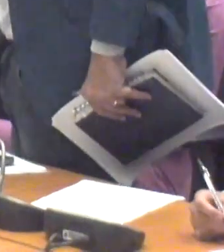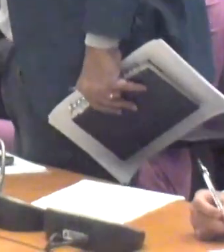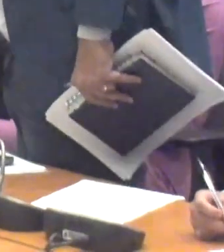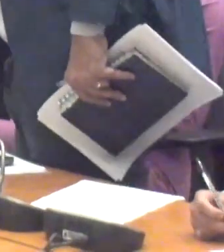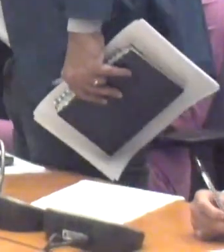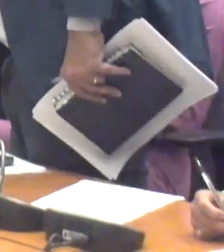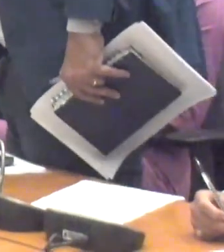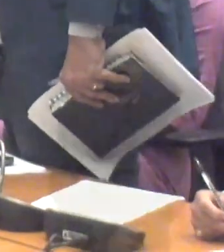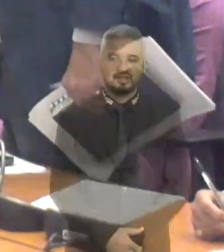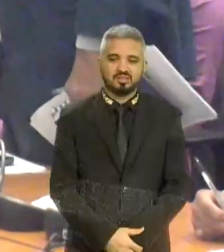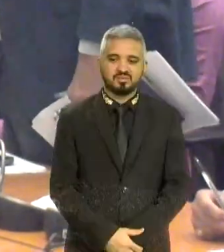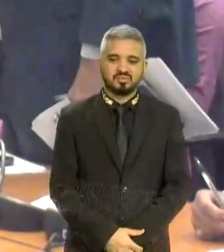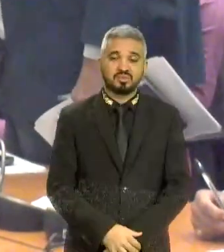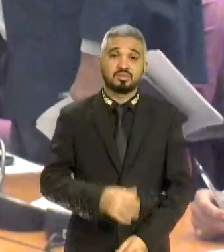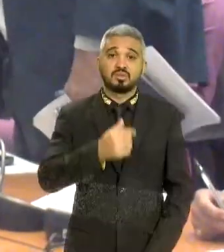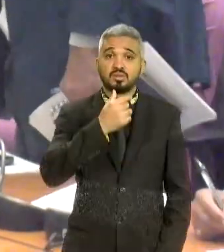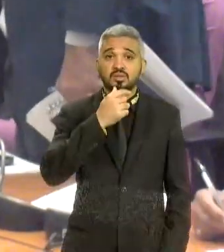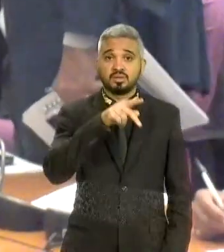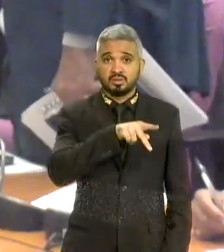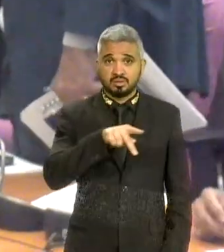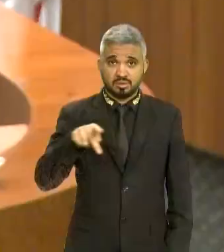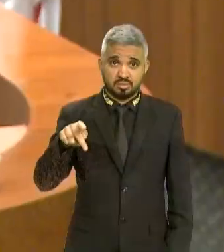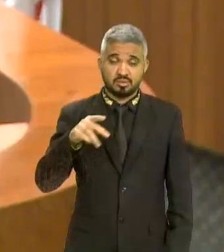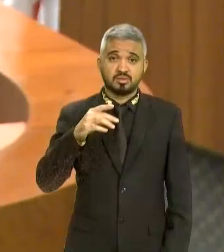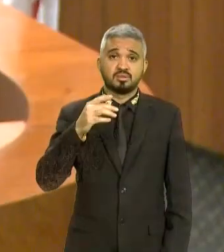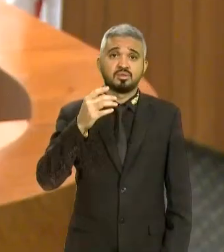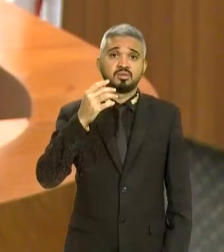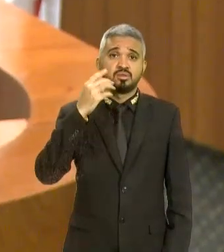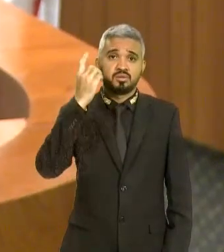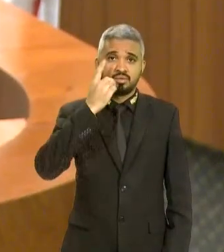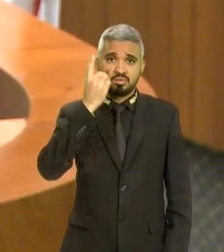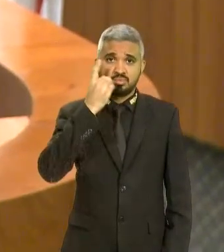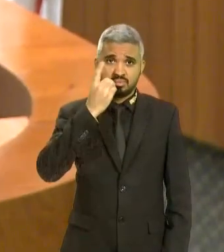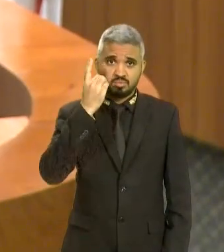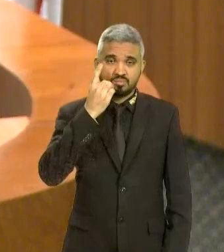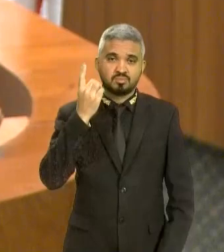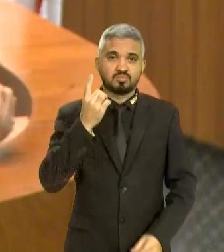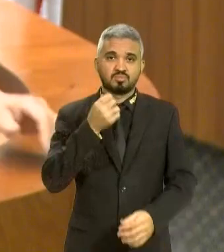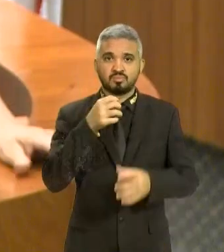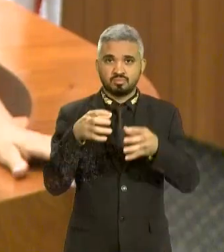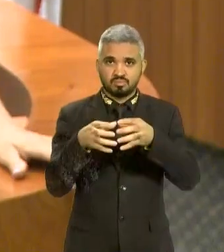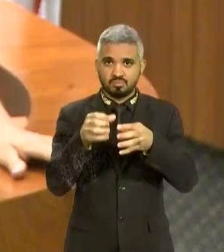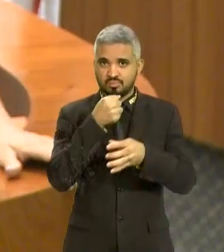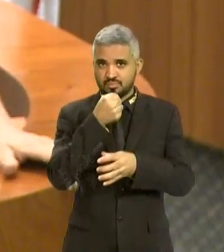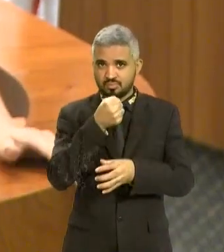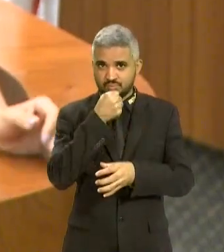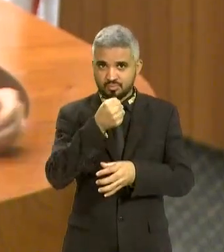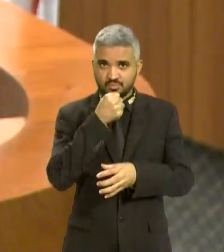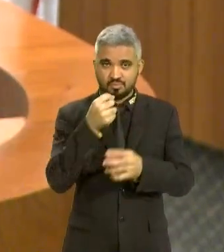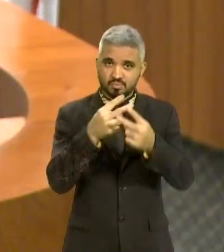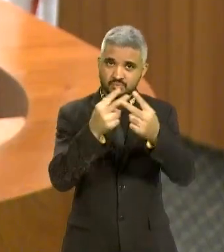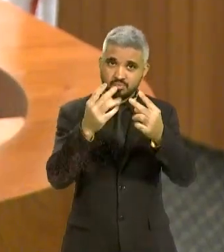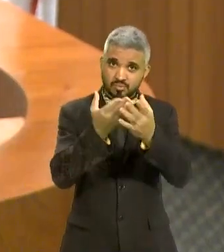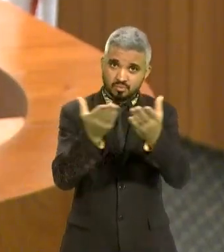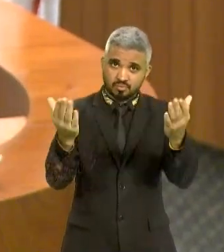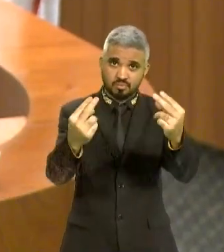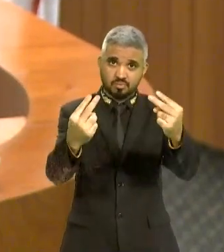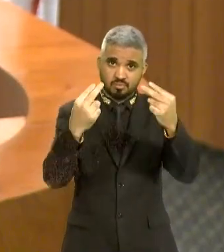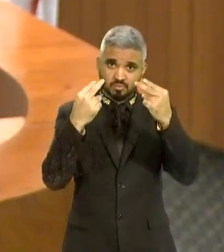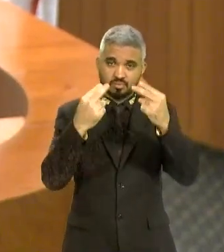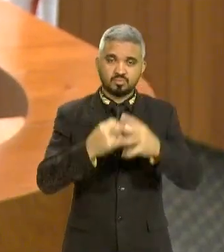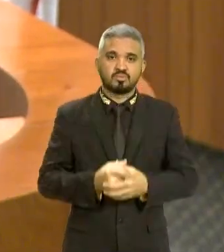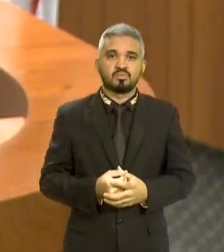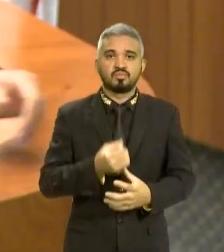Senhor presidente, senhores deputados, deputadas, imprensa, telespectadores e ouvintes que nos acompanham, meu cordial bom dia a